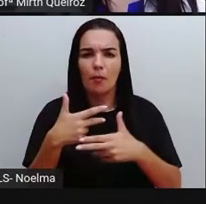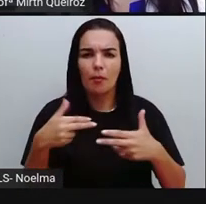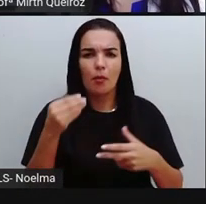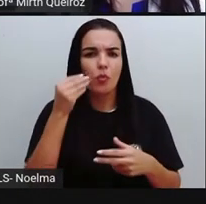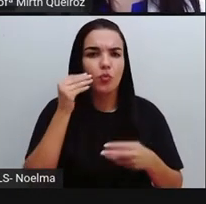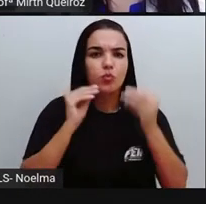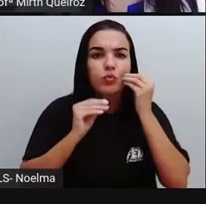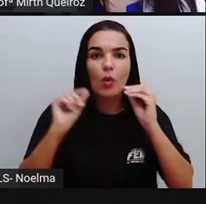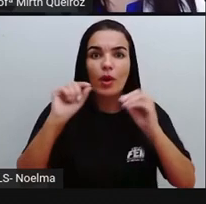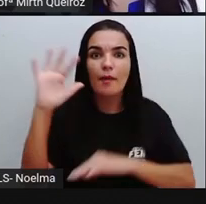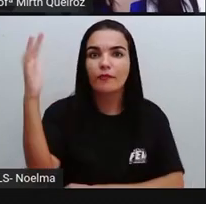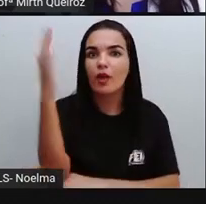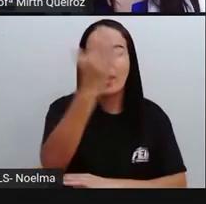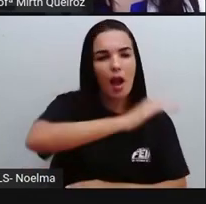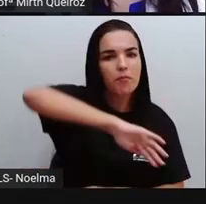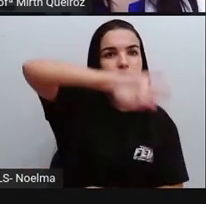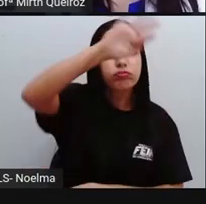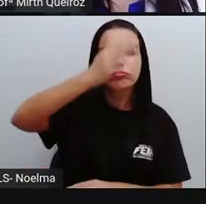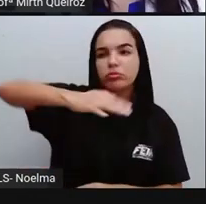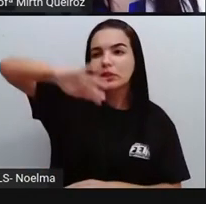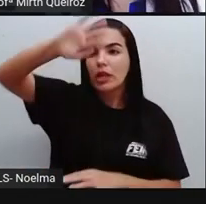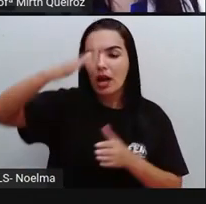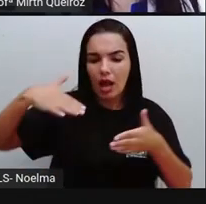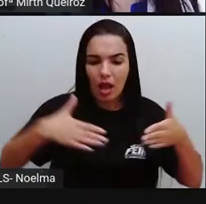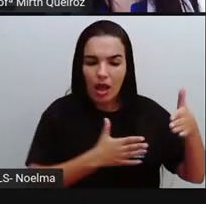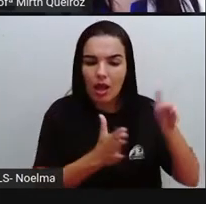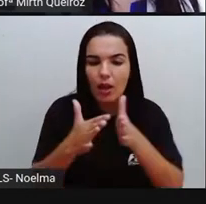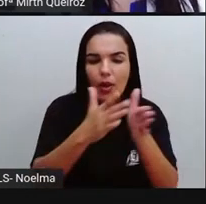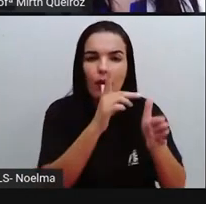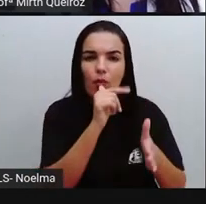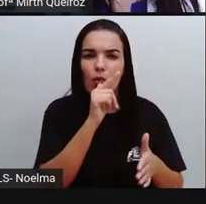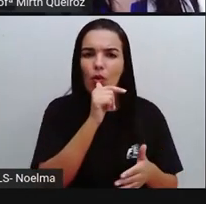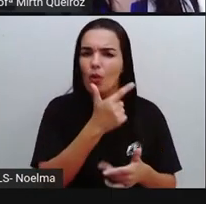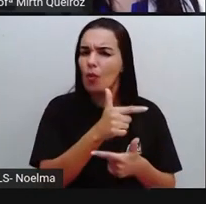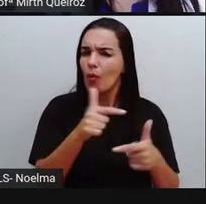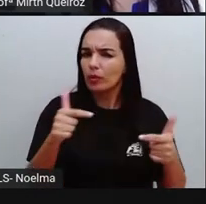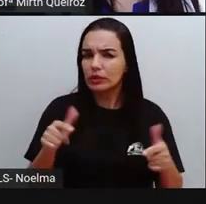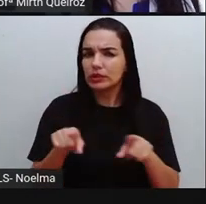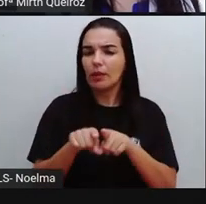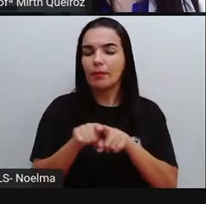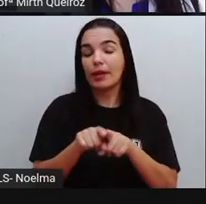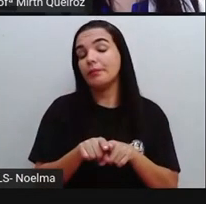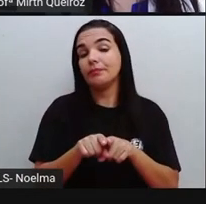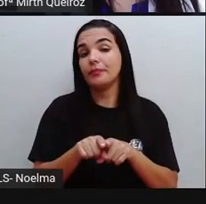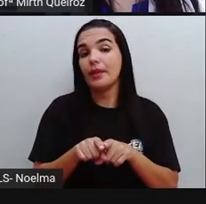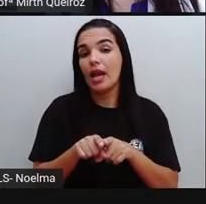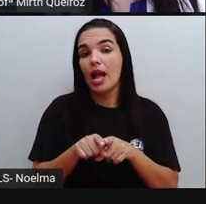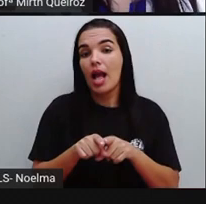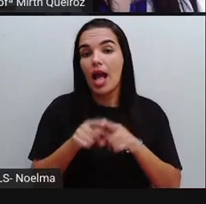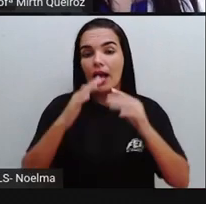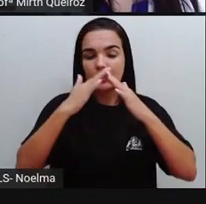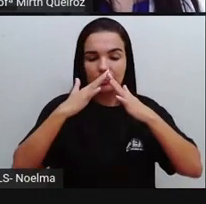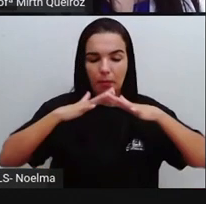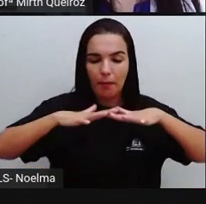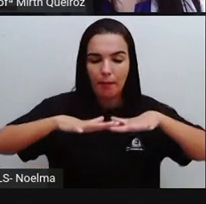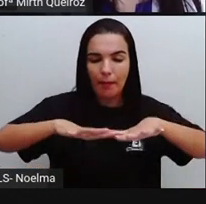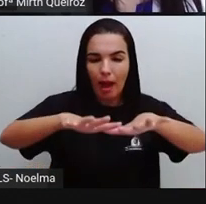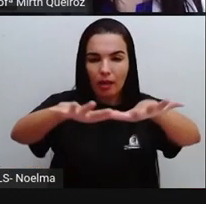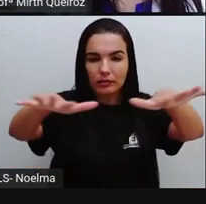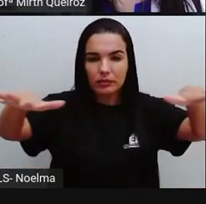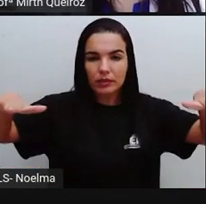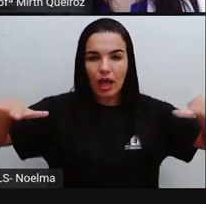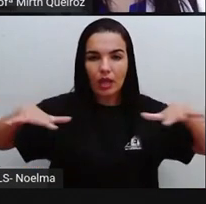florestas, montanhas, rios, entre outros. As paisagens construídas aí, ou seja,